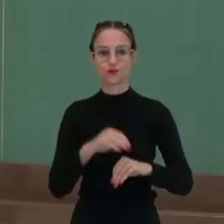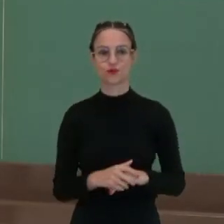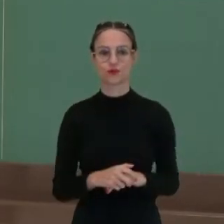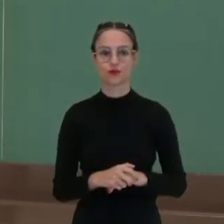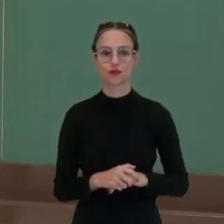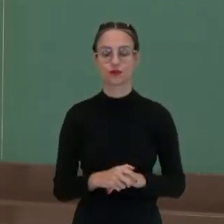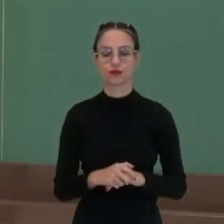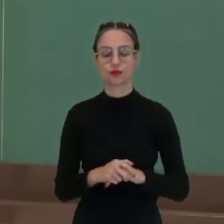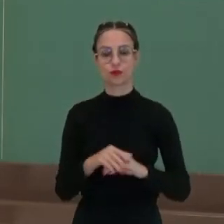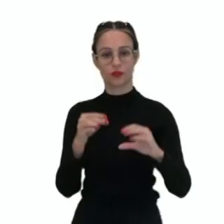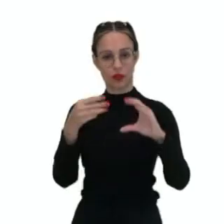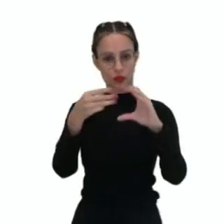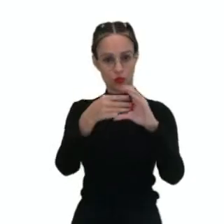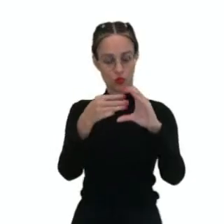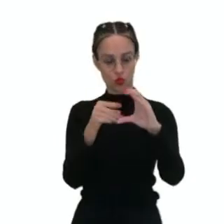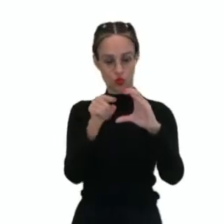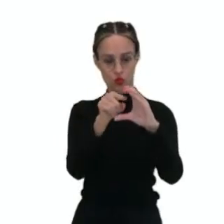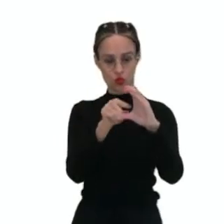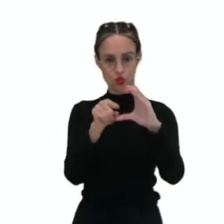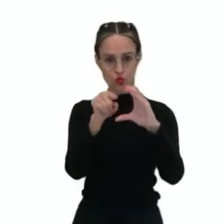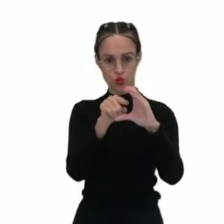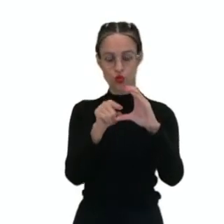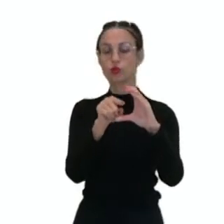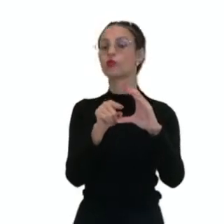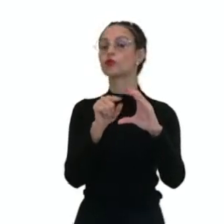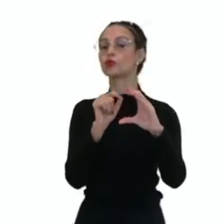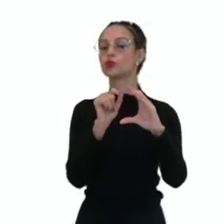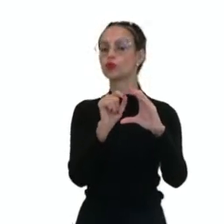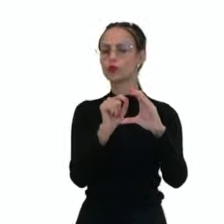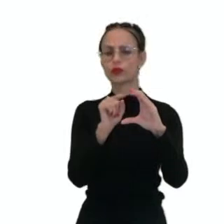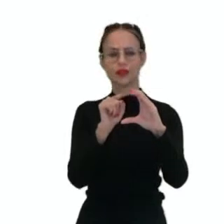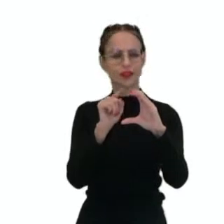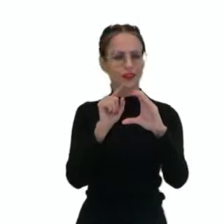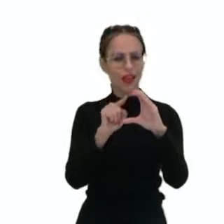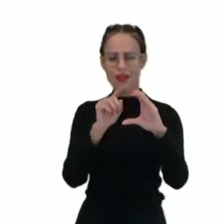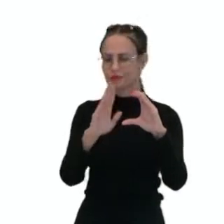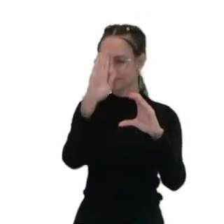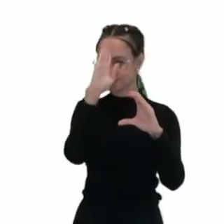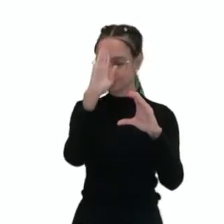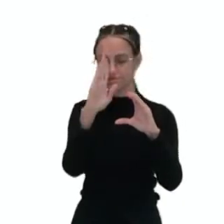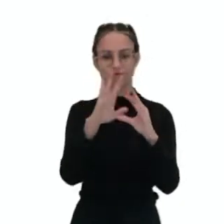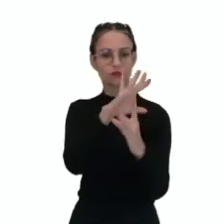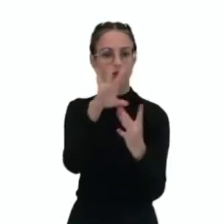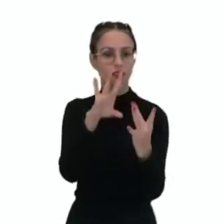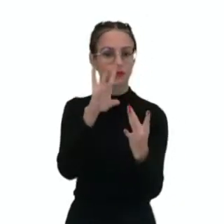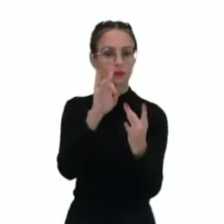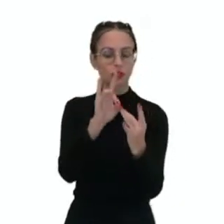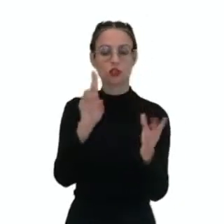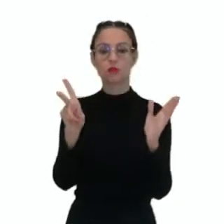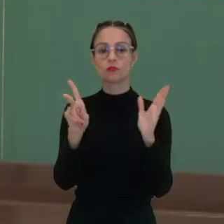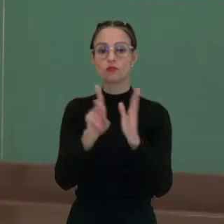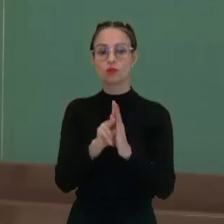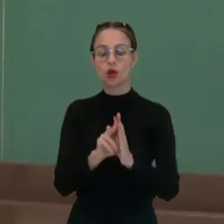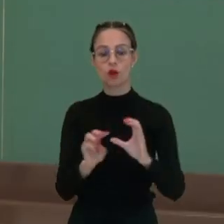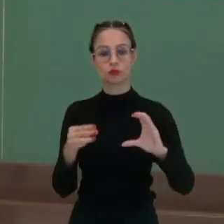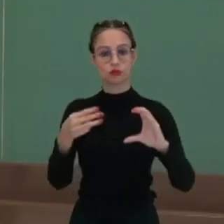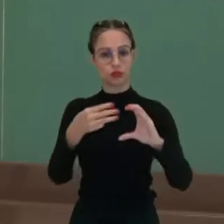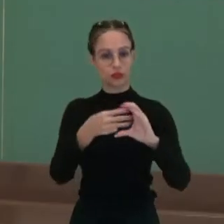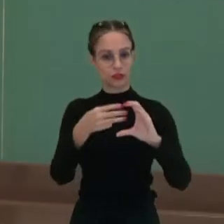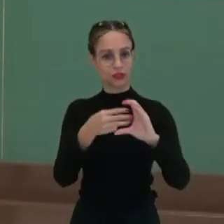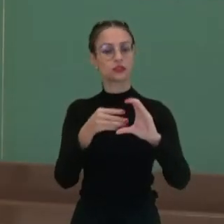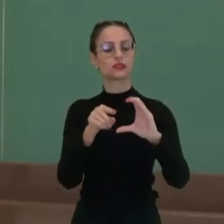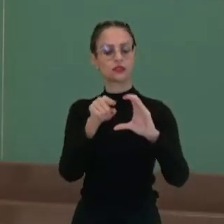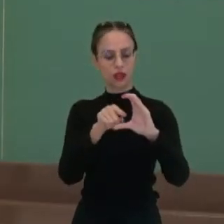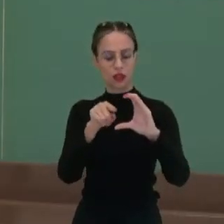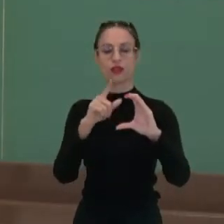O núcleo celular é um componente exclusivo do quê? Das células